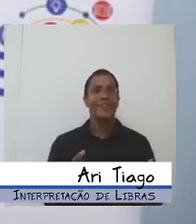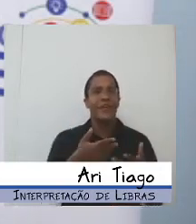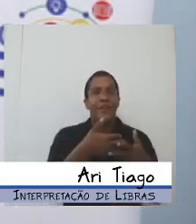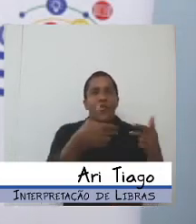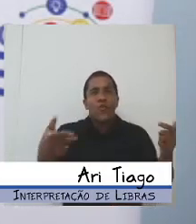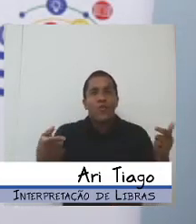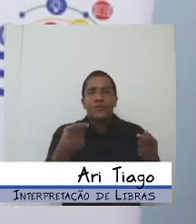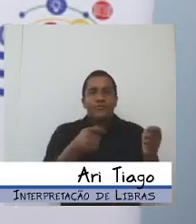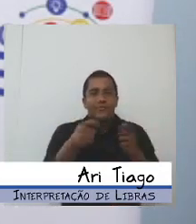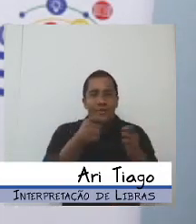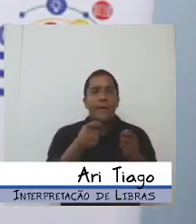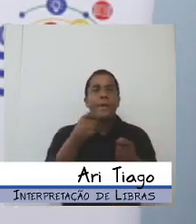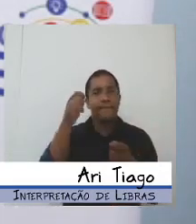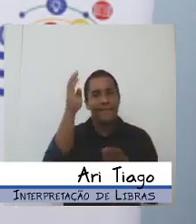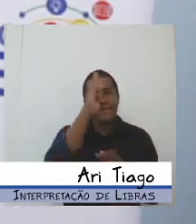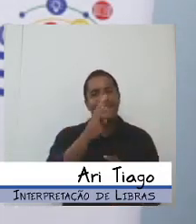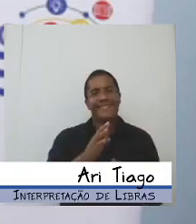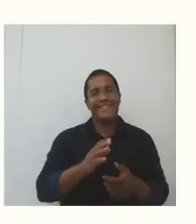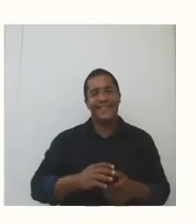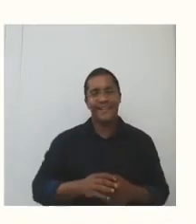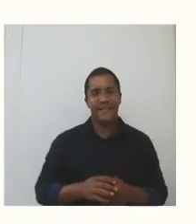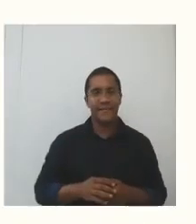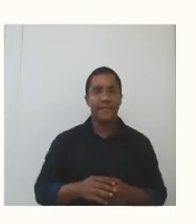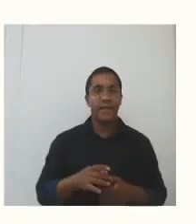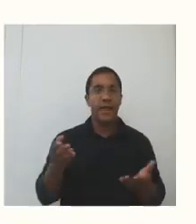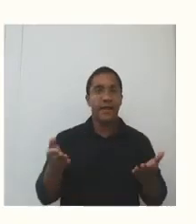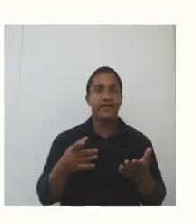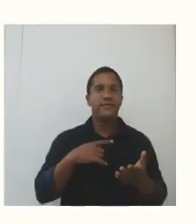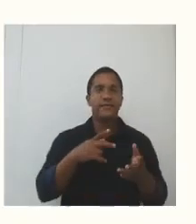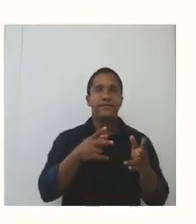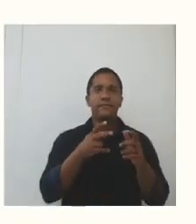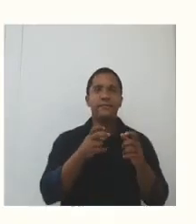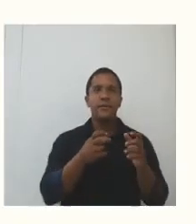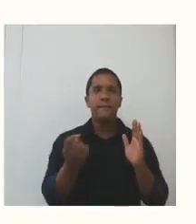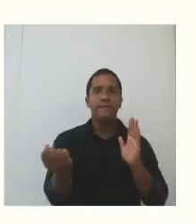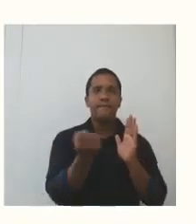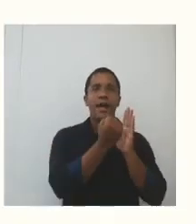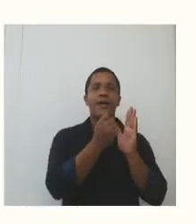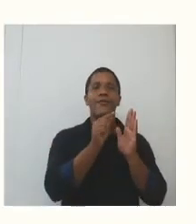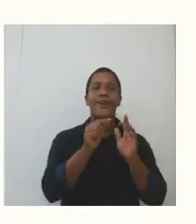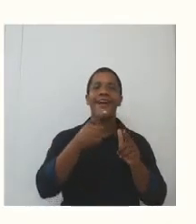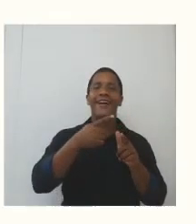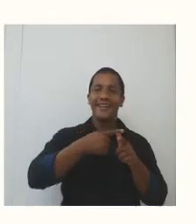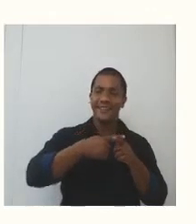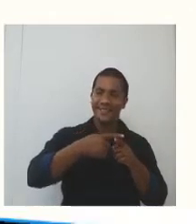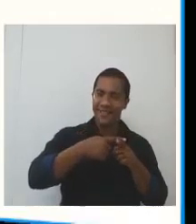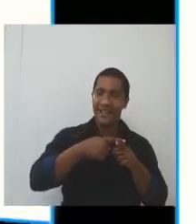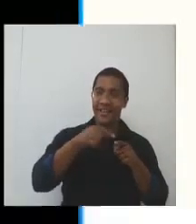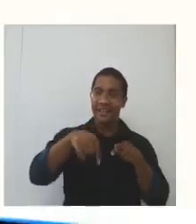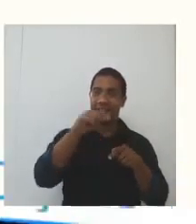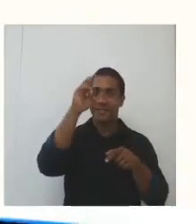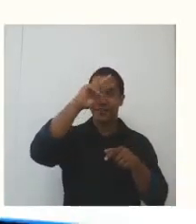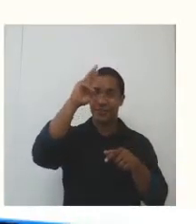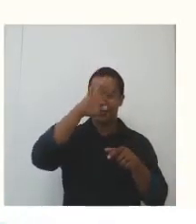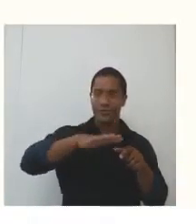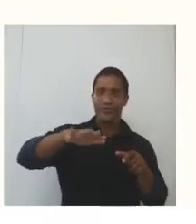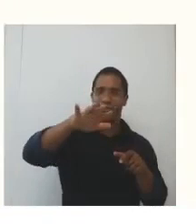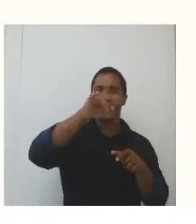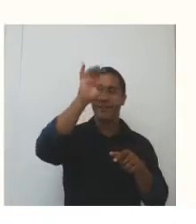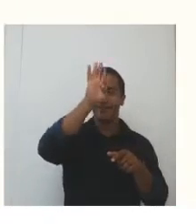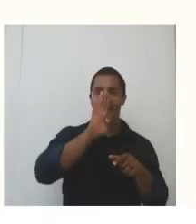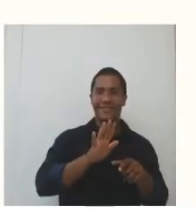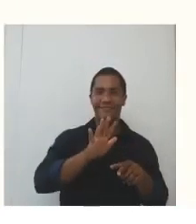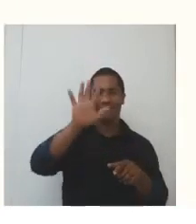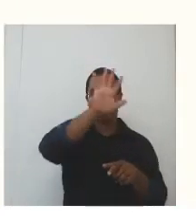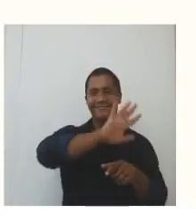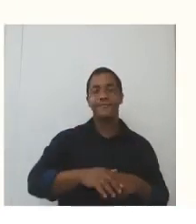certo? Então tivemos aí a presença da Inglaterra, marcante economicamente em nossa história. Tudo bem? Então vamos